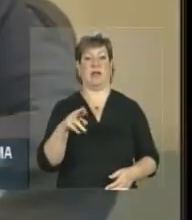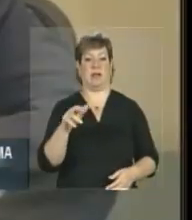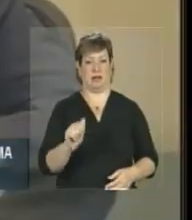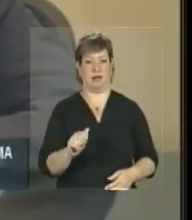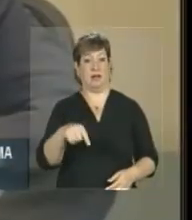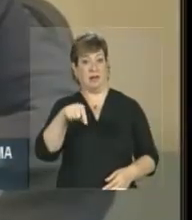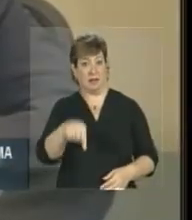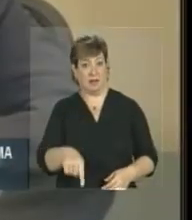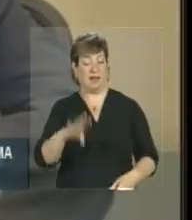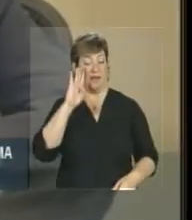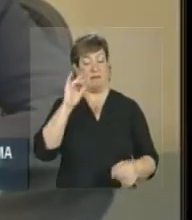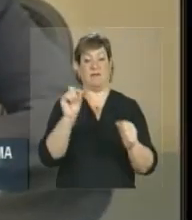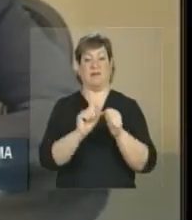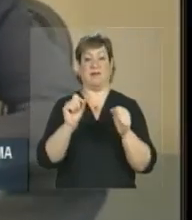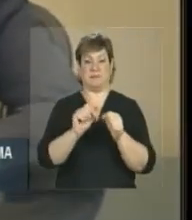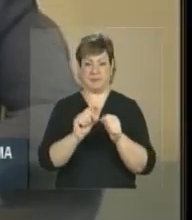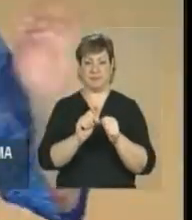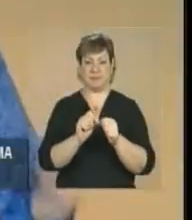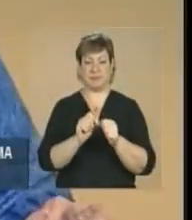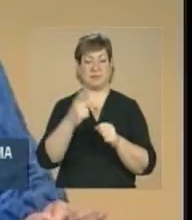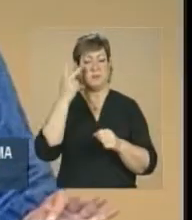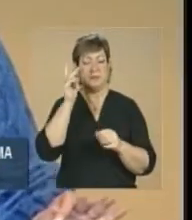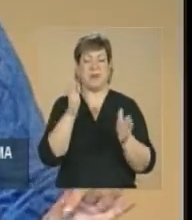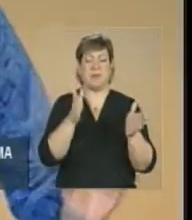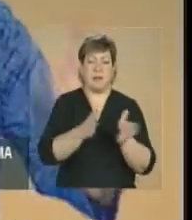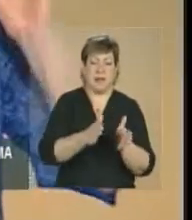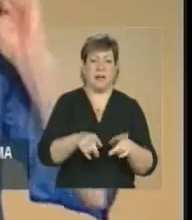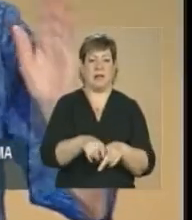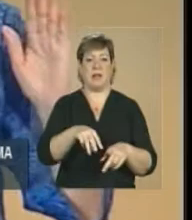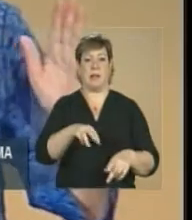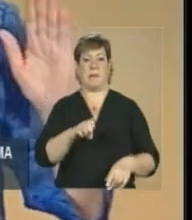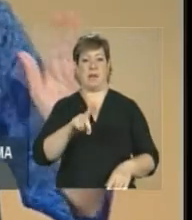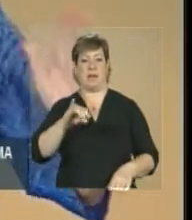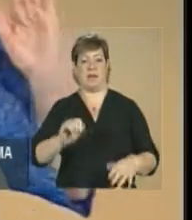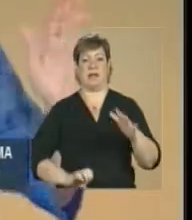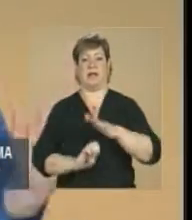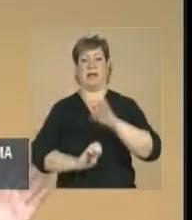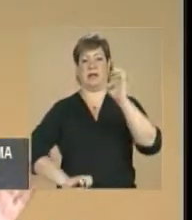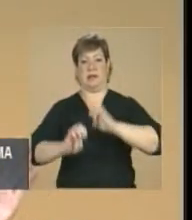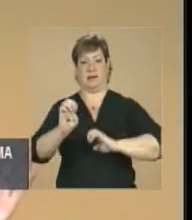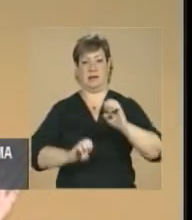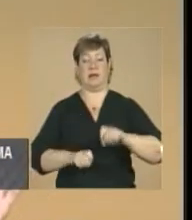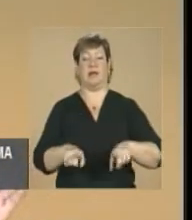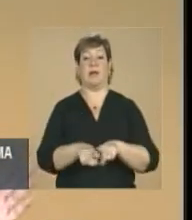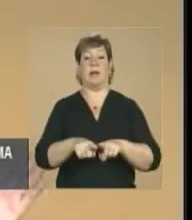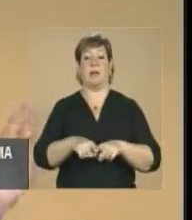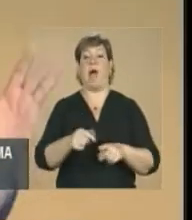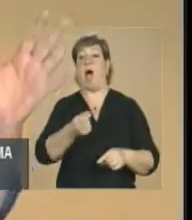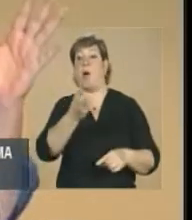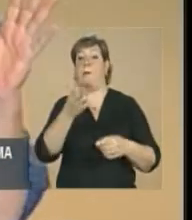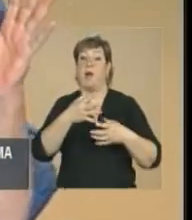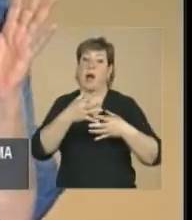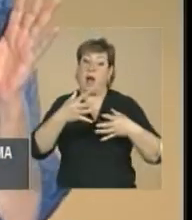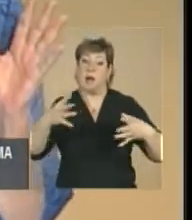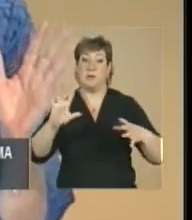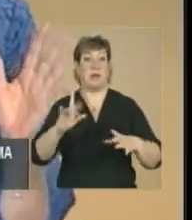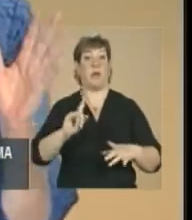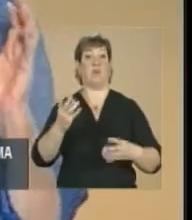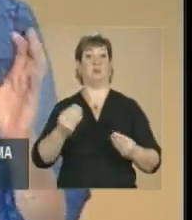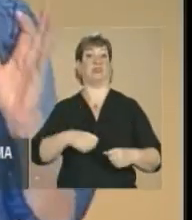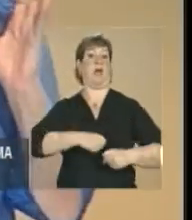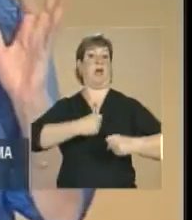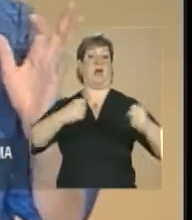feito, sobretudo, para pequena e média empresa e para não tão grande.